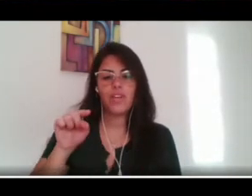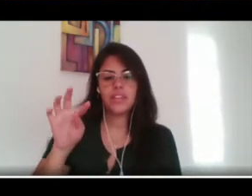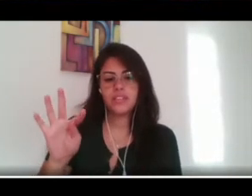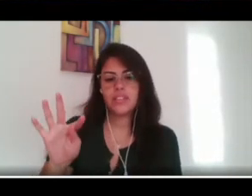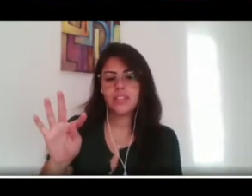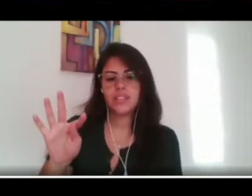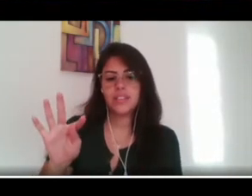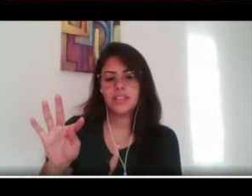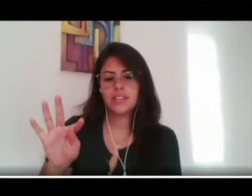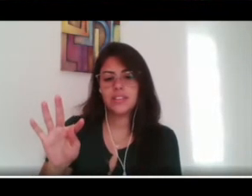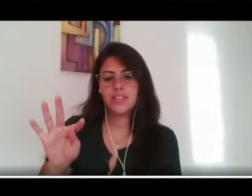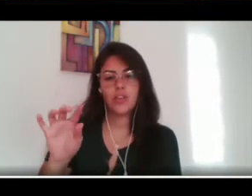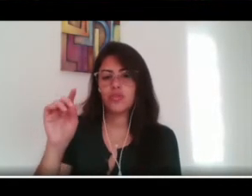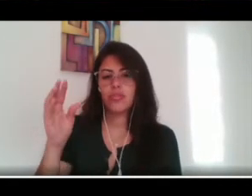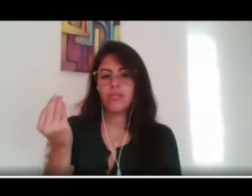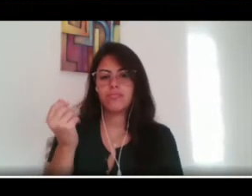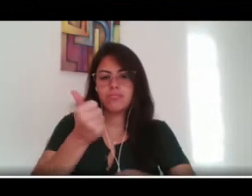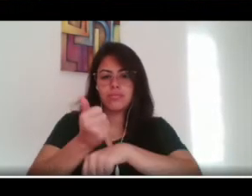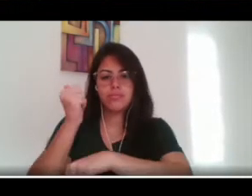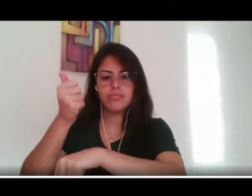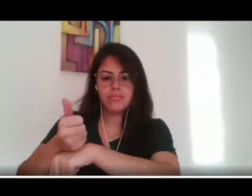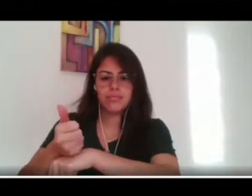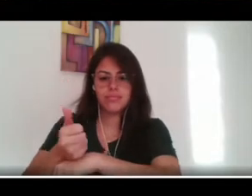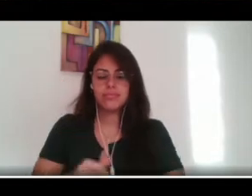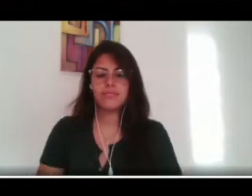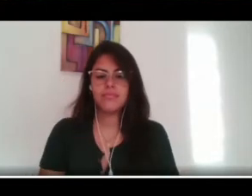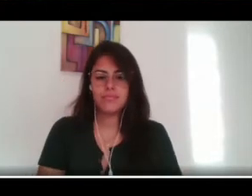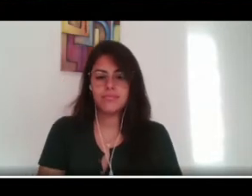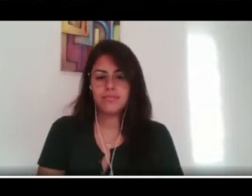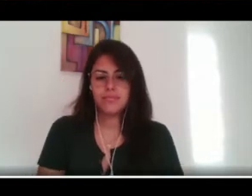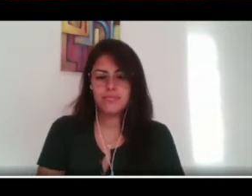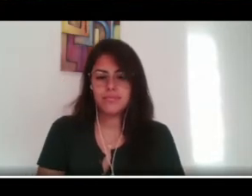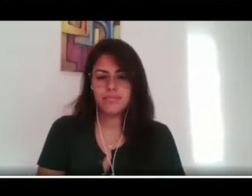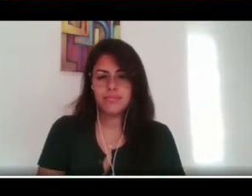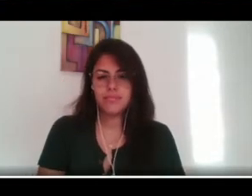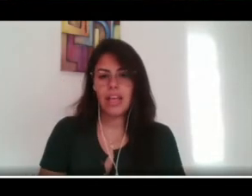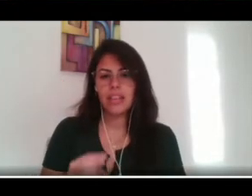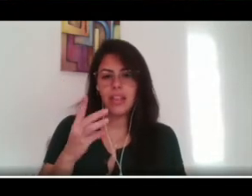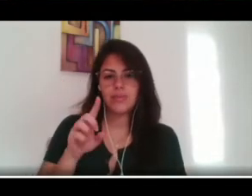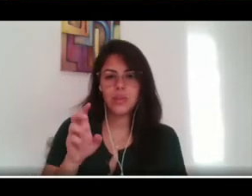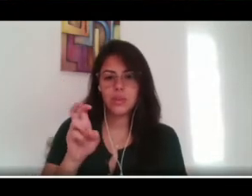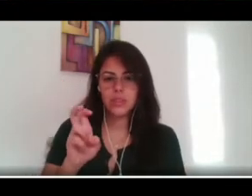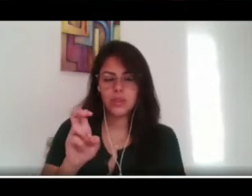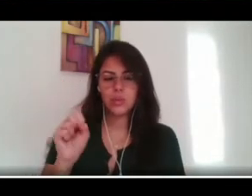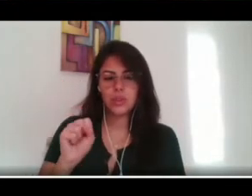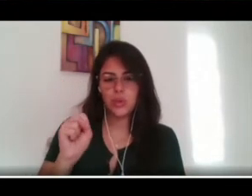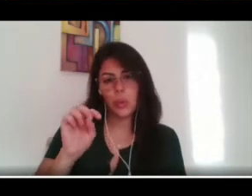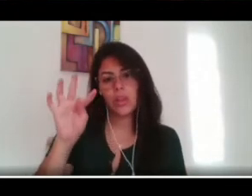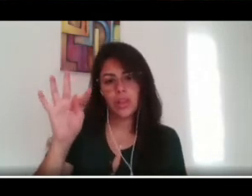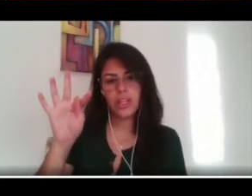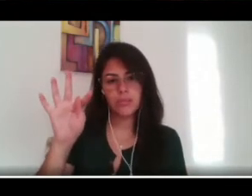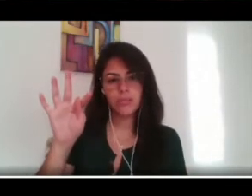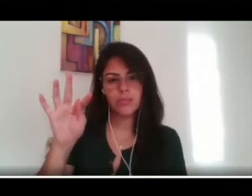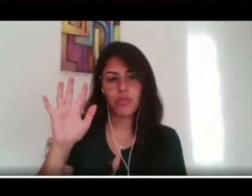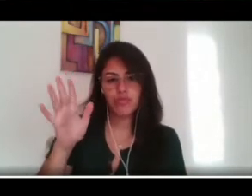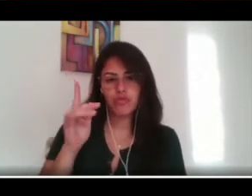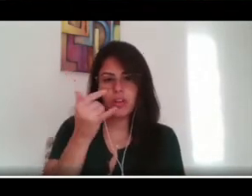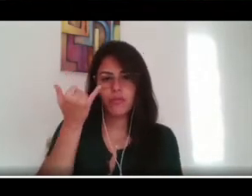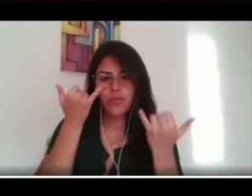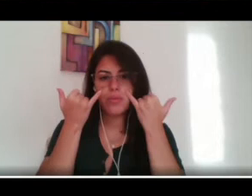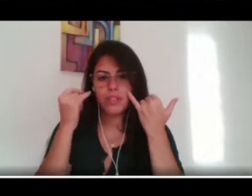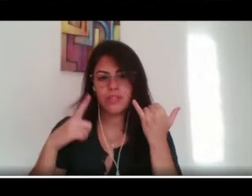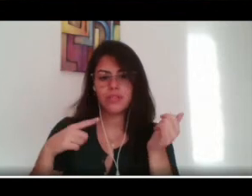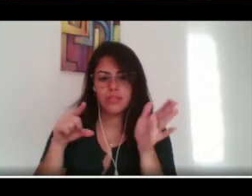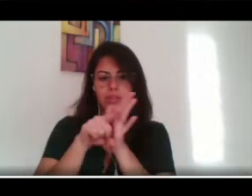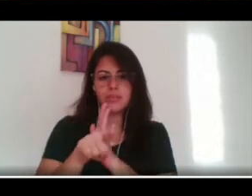3,5 segundos, que é o tempo. 3,5 segundos. Então, segundo corta com segundo, né?